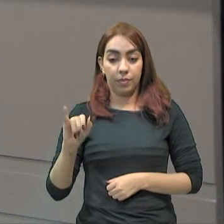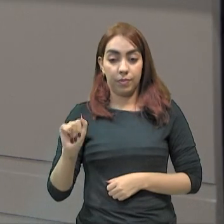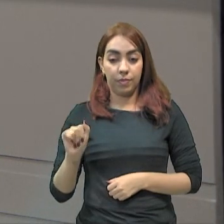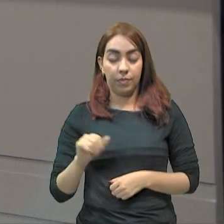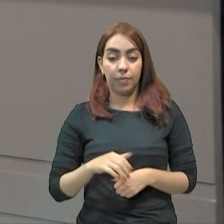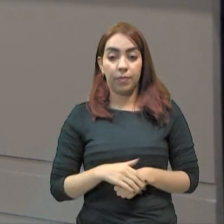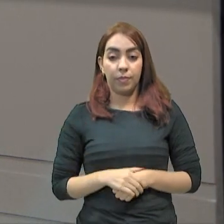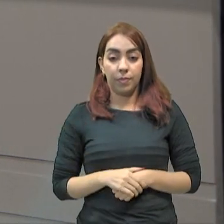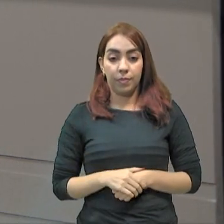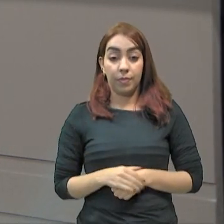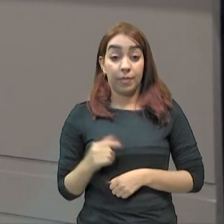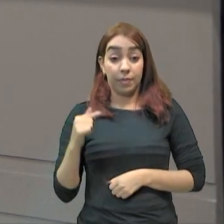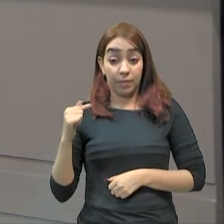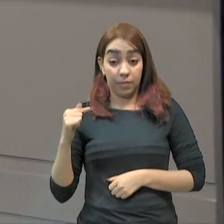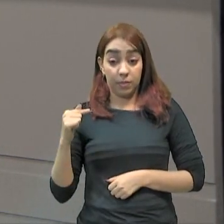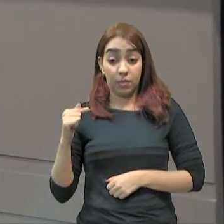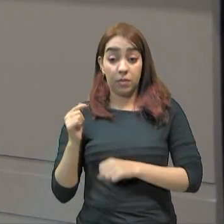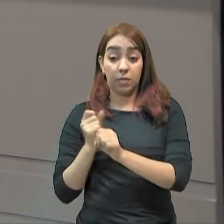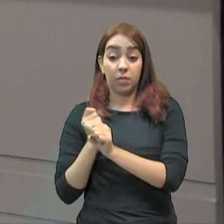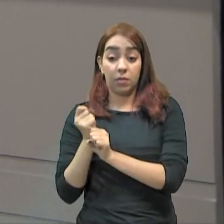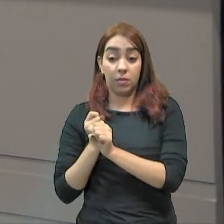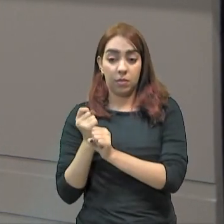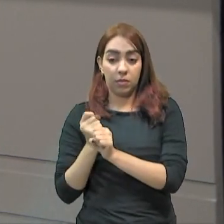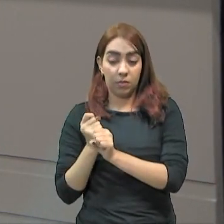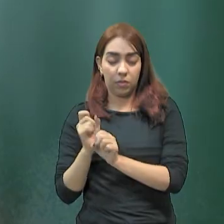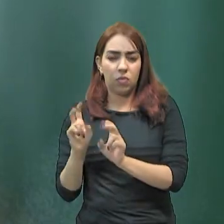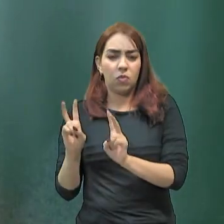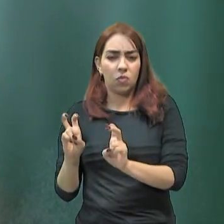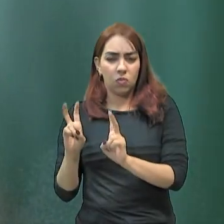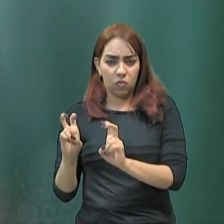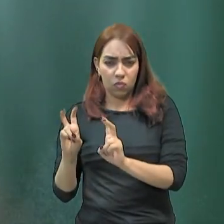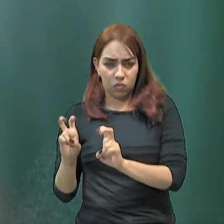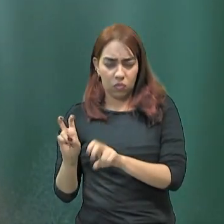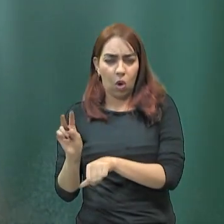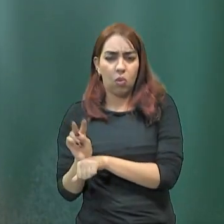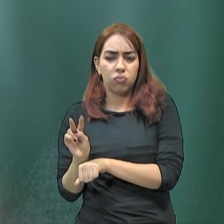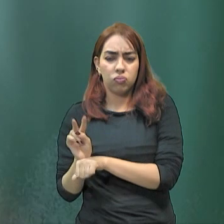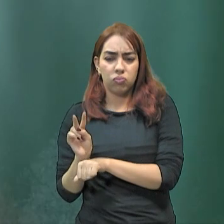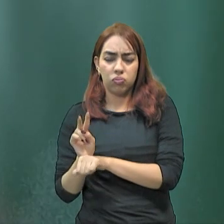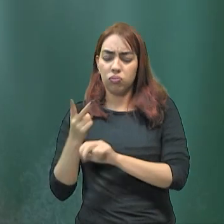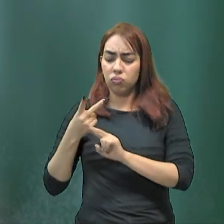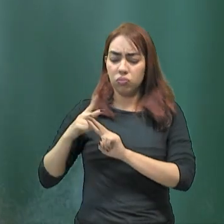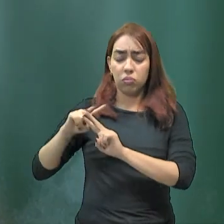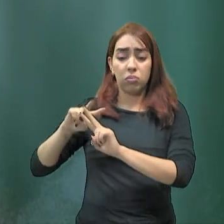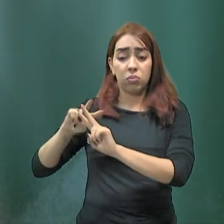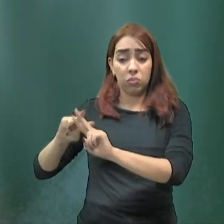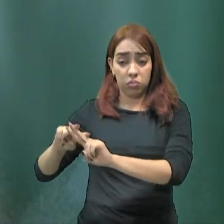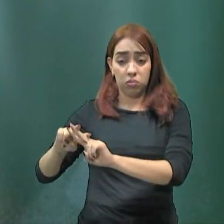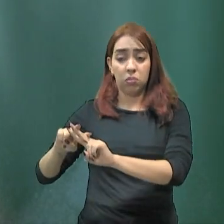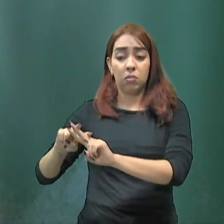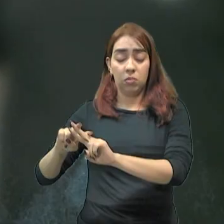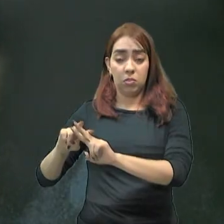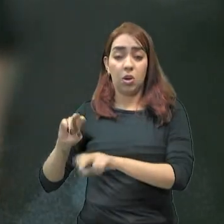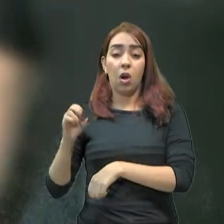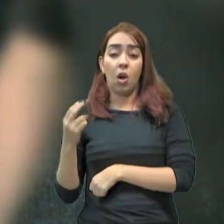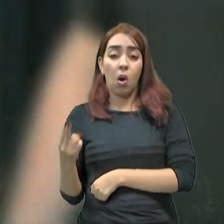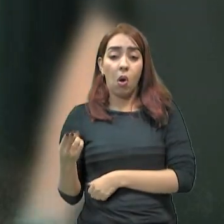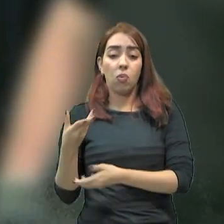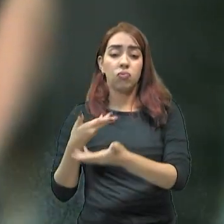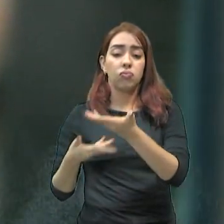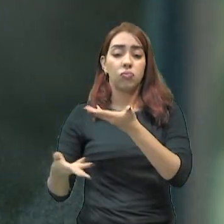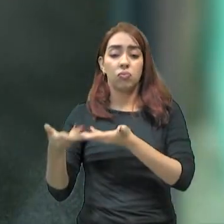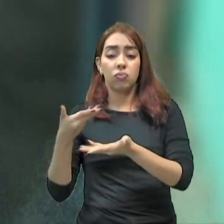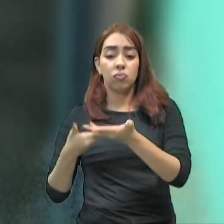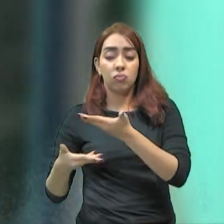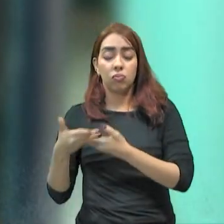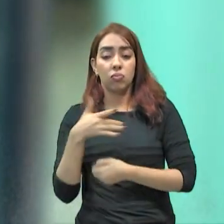7 anos que o valor da hora extra dos policiais penais que atuam em atividades de ressocialização do preso de promoção